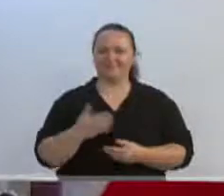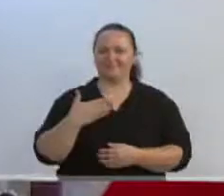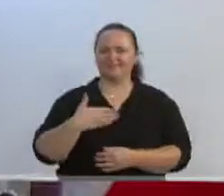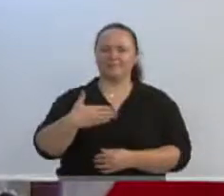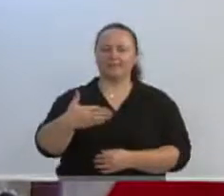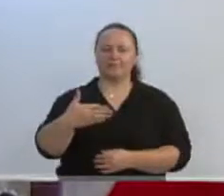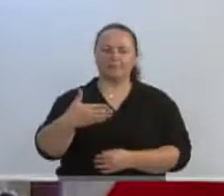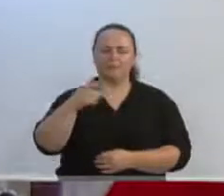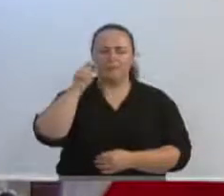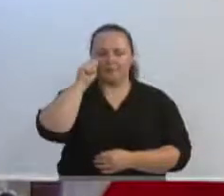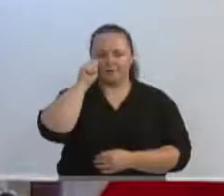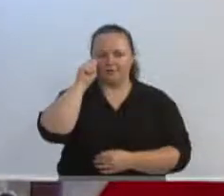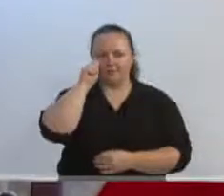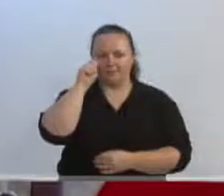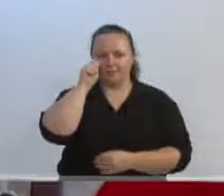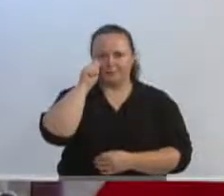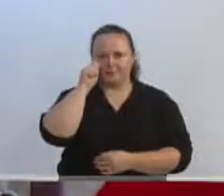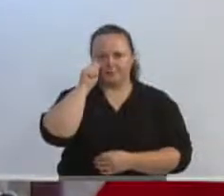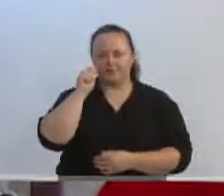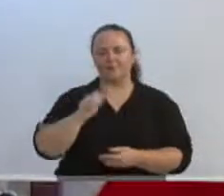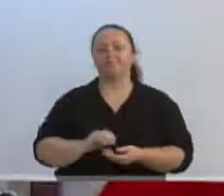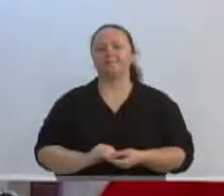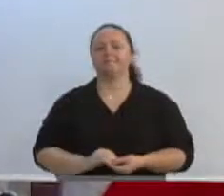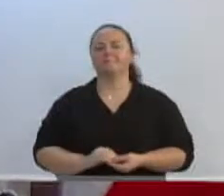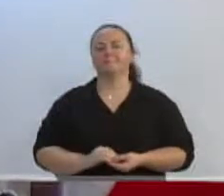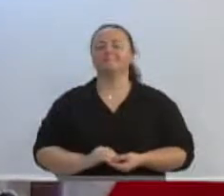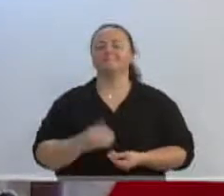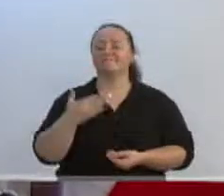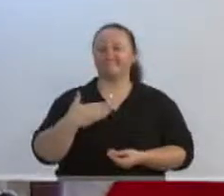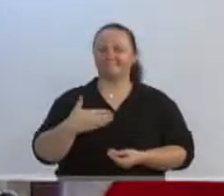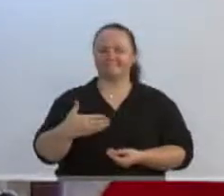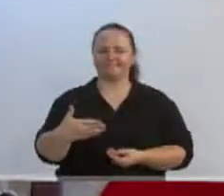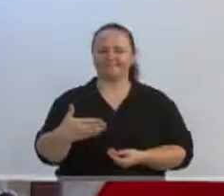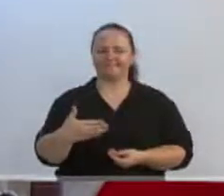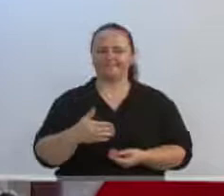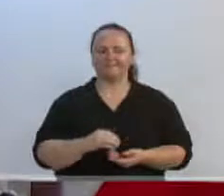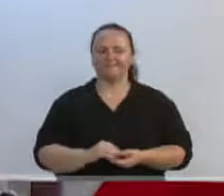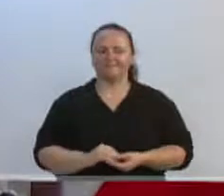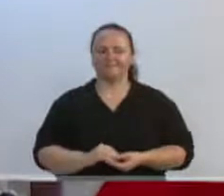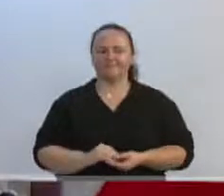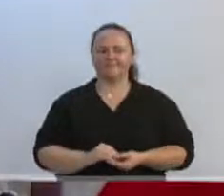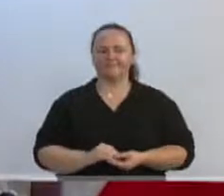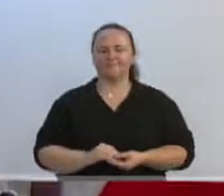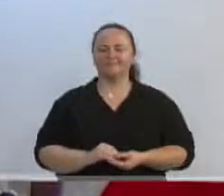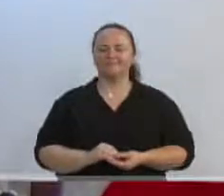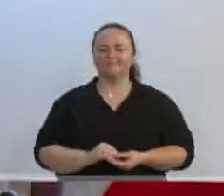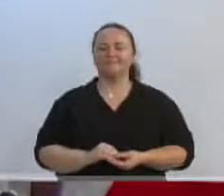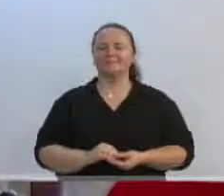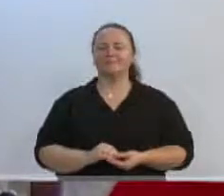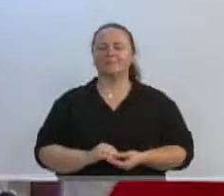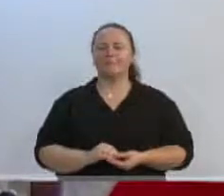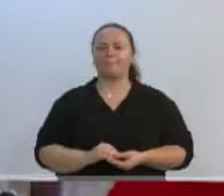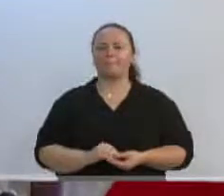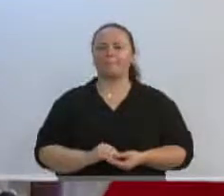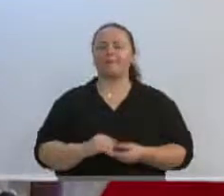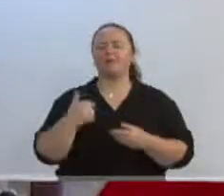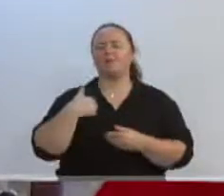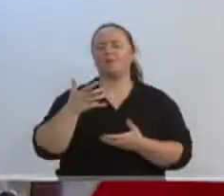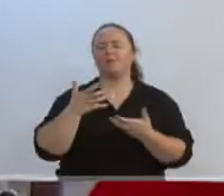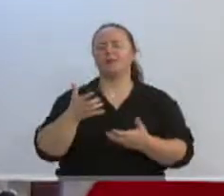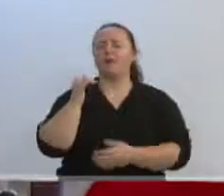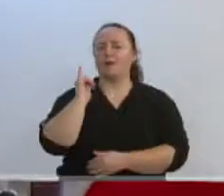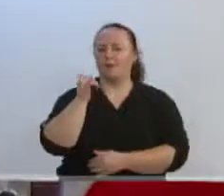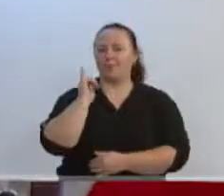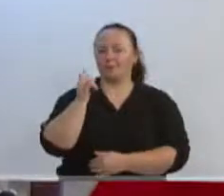de falar, aquela questão da natureza. E eu queria contar com uma história, queria contar aqui para vocês uma história que aconteceu na minha vida quando